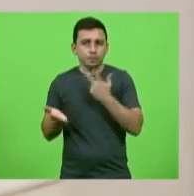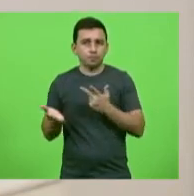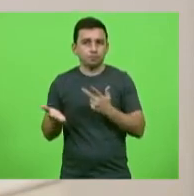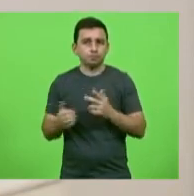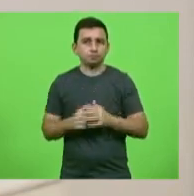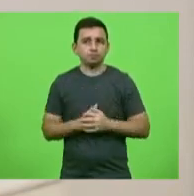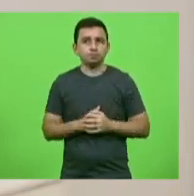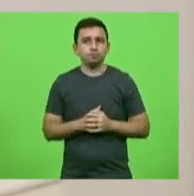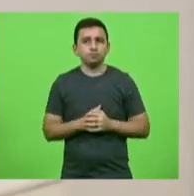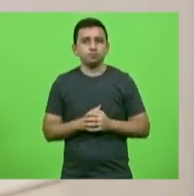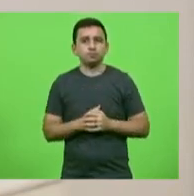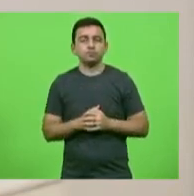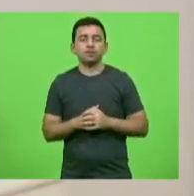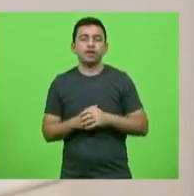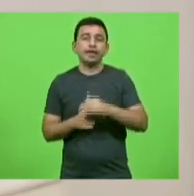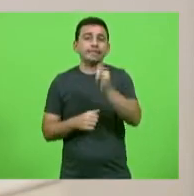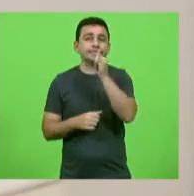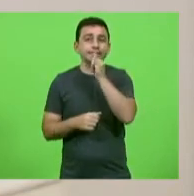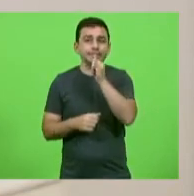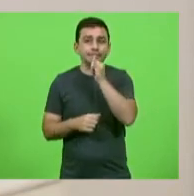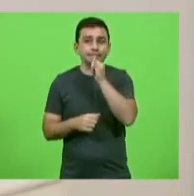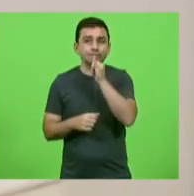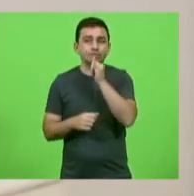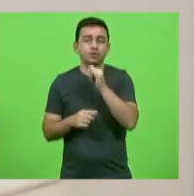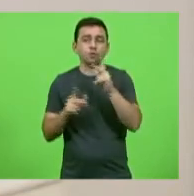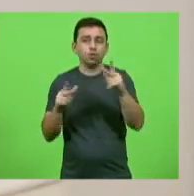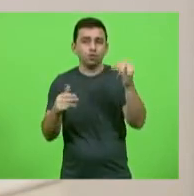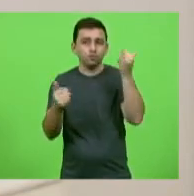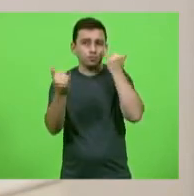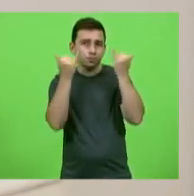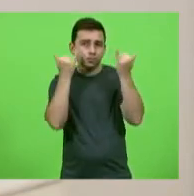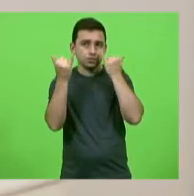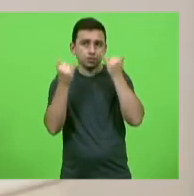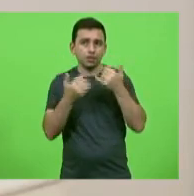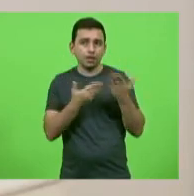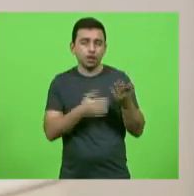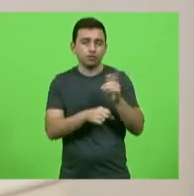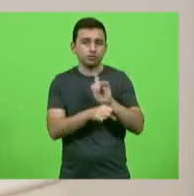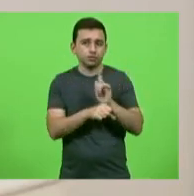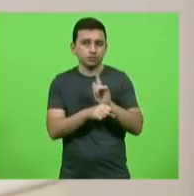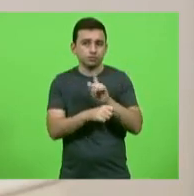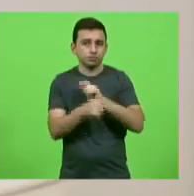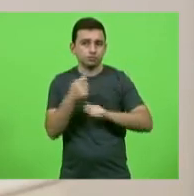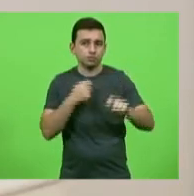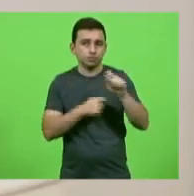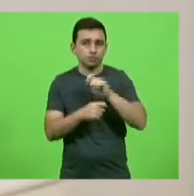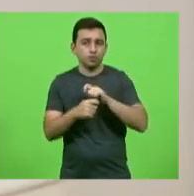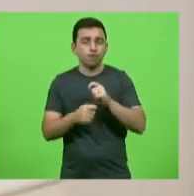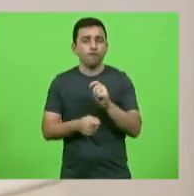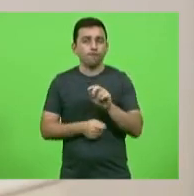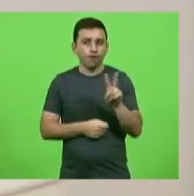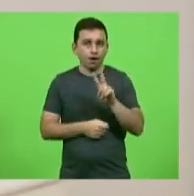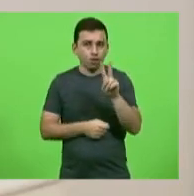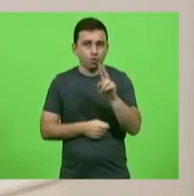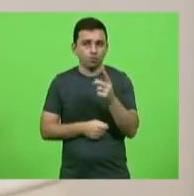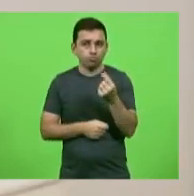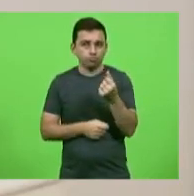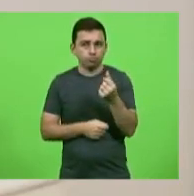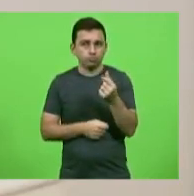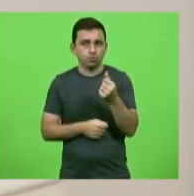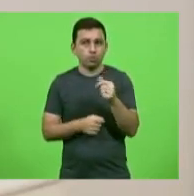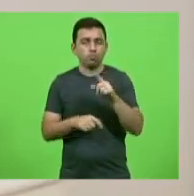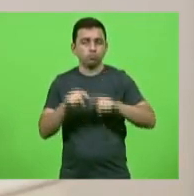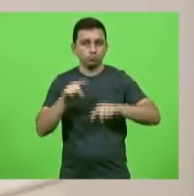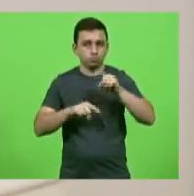Para fins de exemplificação, conforme informações da Superintendência de Gestão Administrativa, o valor cobrado por um determinado equipamento